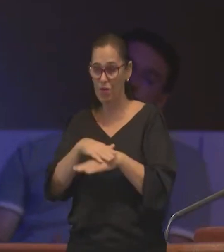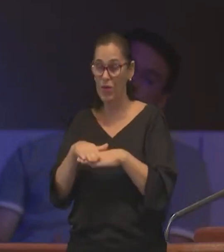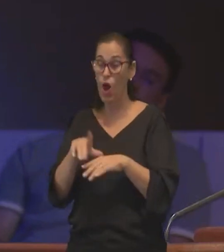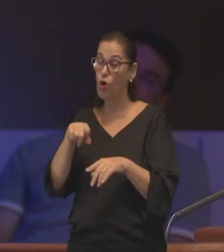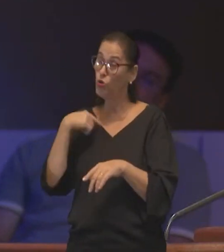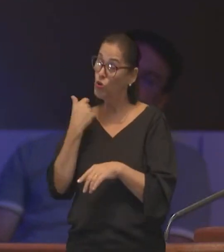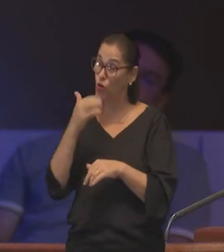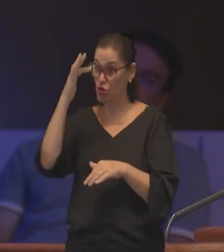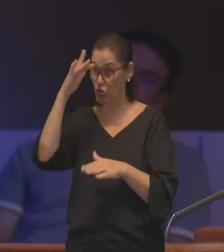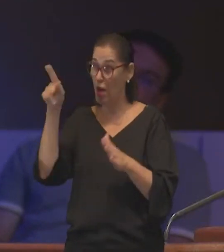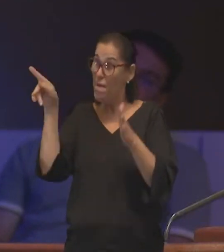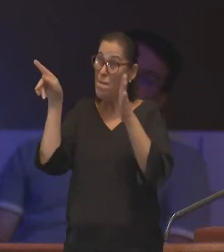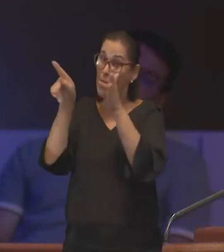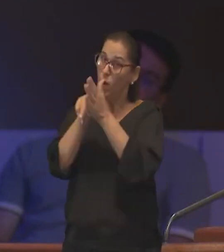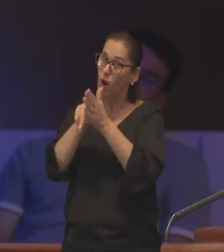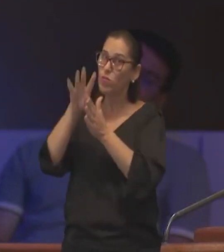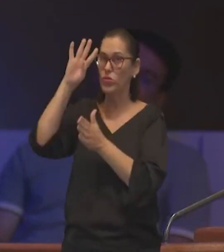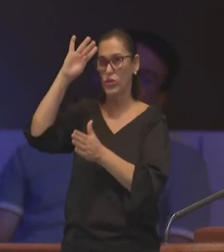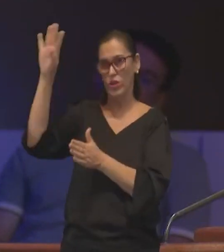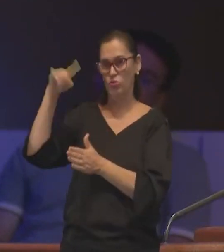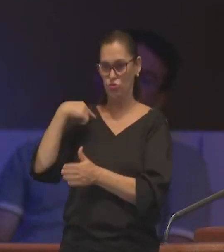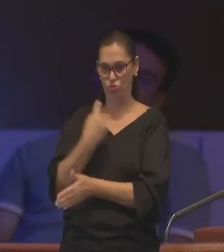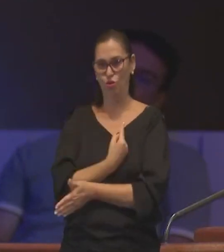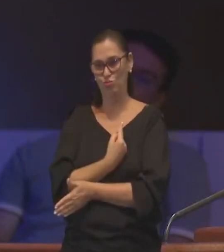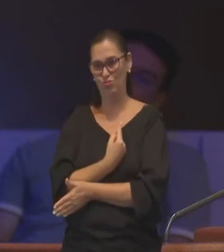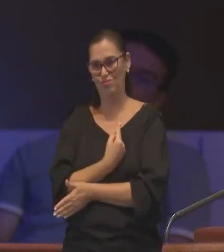devem ser os sonhos de Deus.